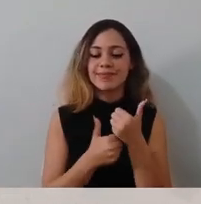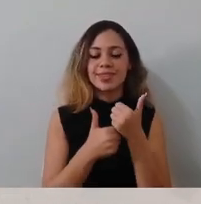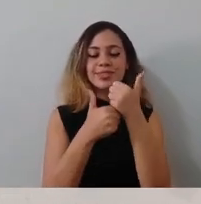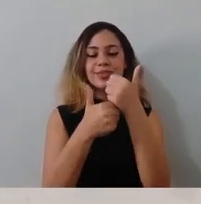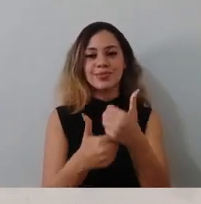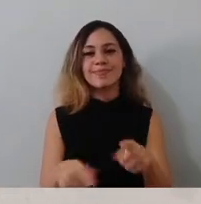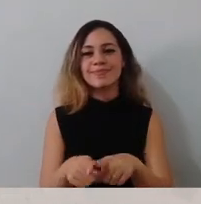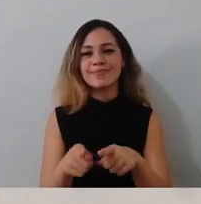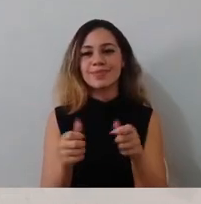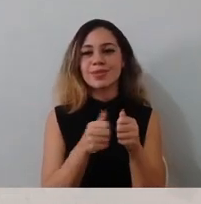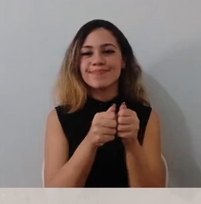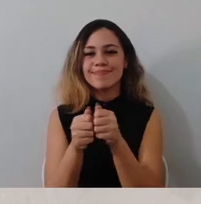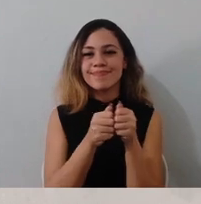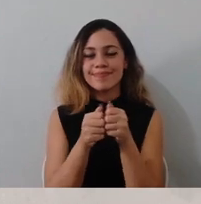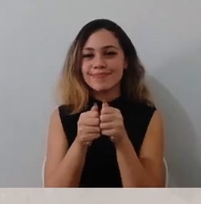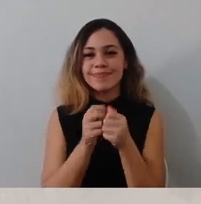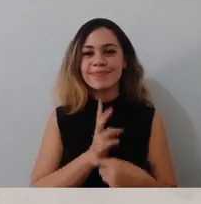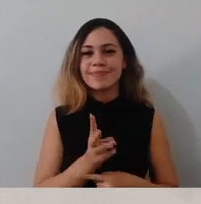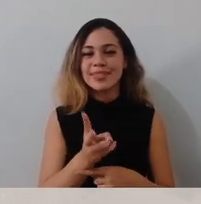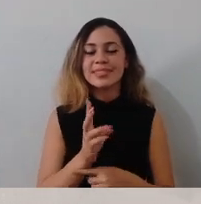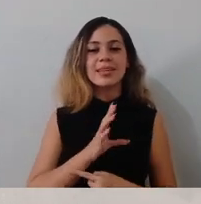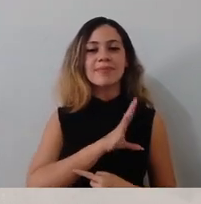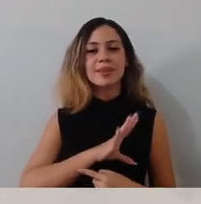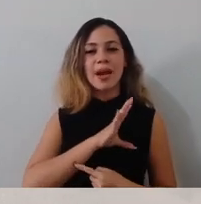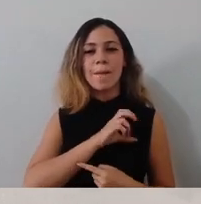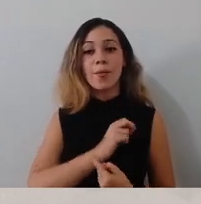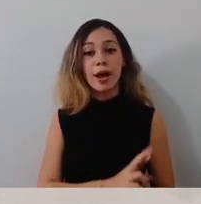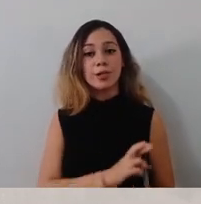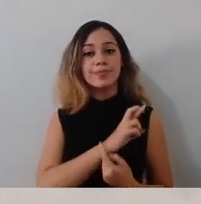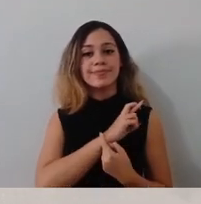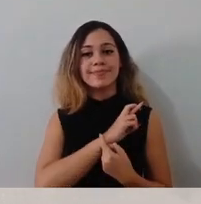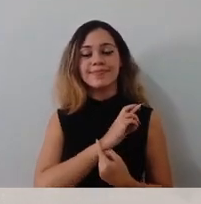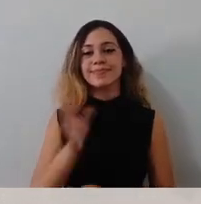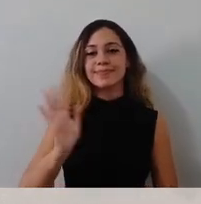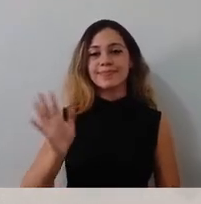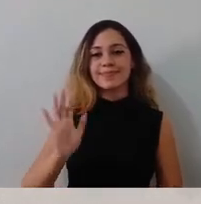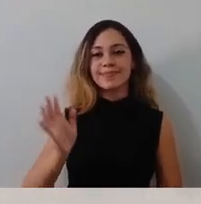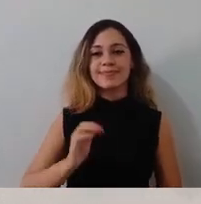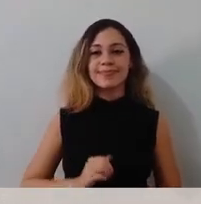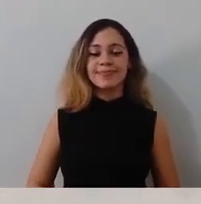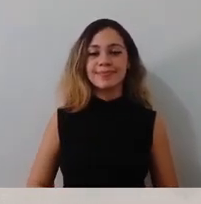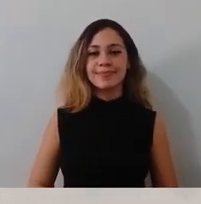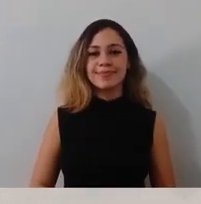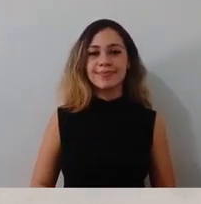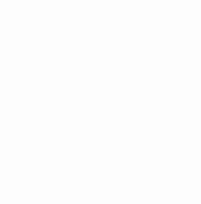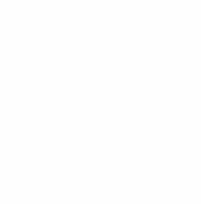no próximo estaremos aqui sempre com bom conteúdo para vocês, elaborado com muita responsabilidade e muito amor. Até o próximo.